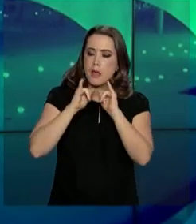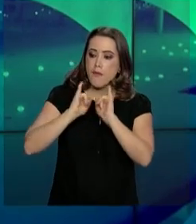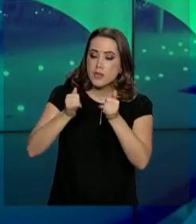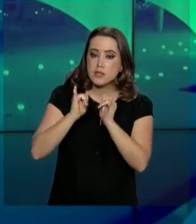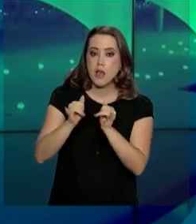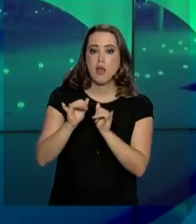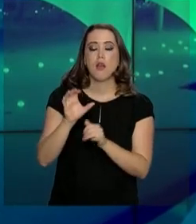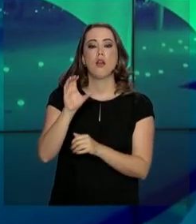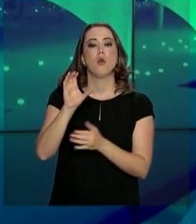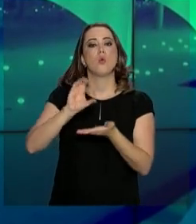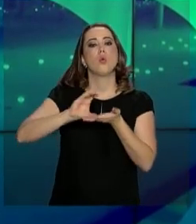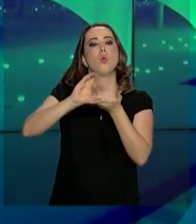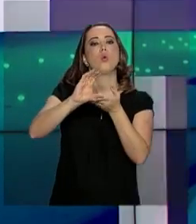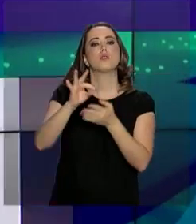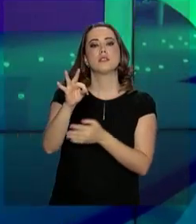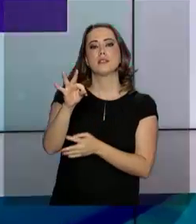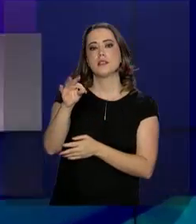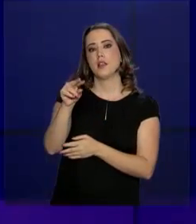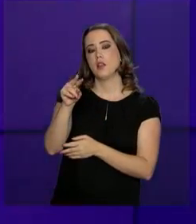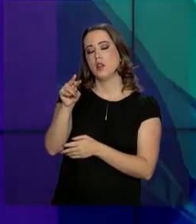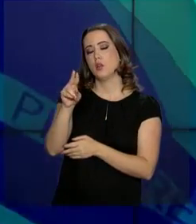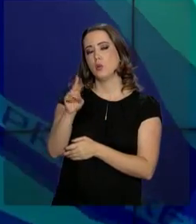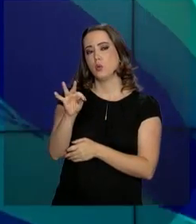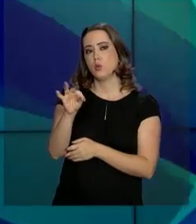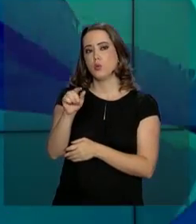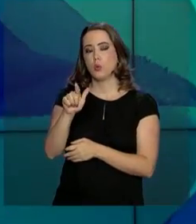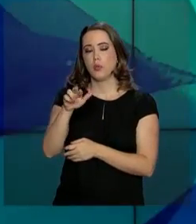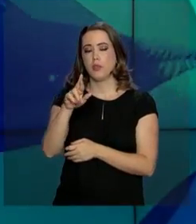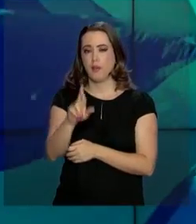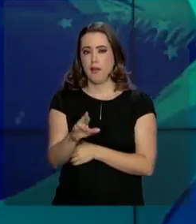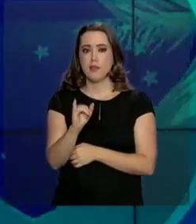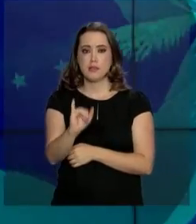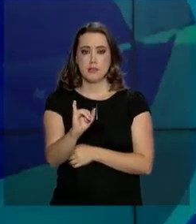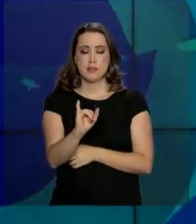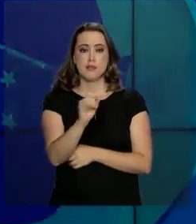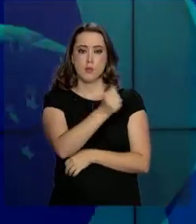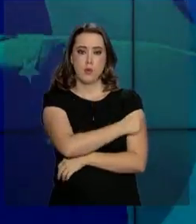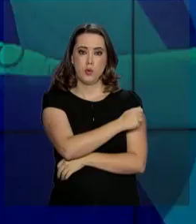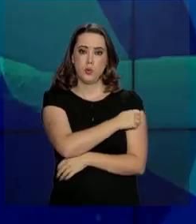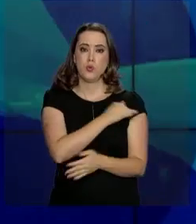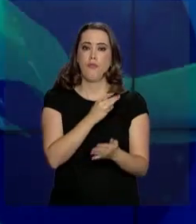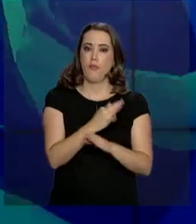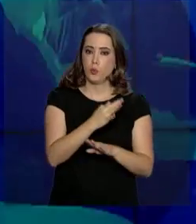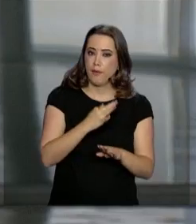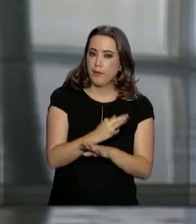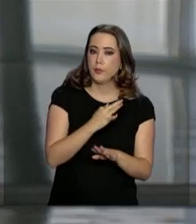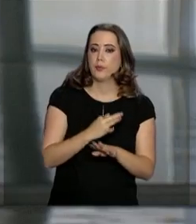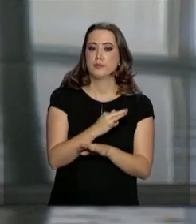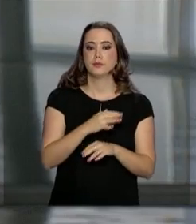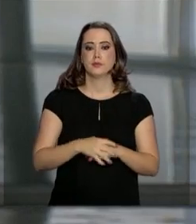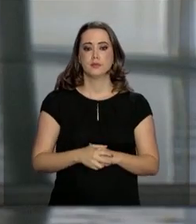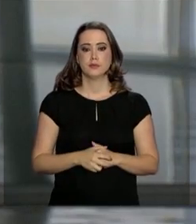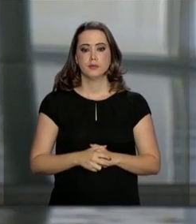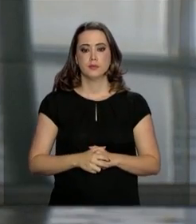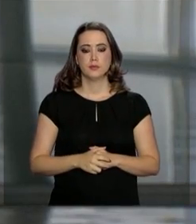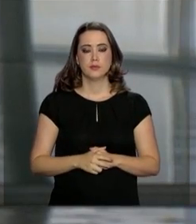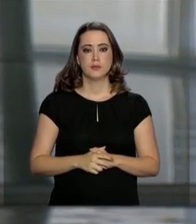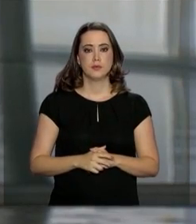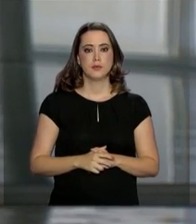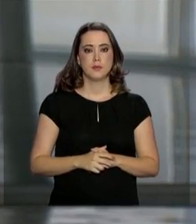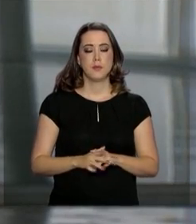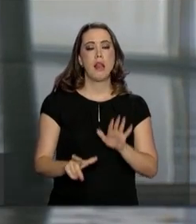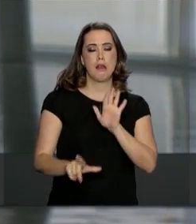conselho tutelar se o aluno faltar muito. A repórter Daniele Popov explica os detalhes. A lei